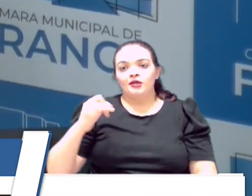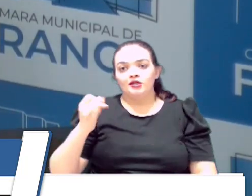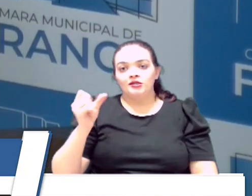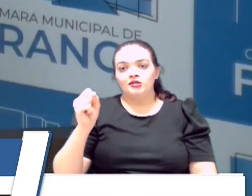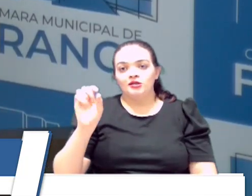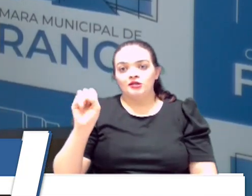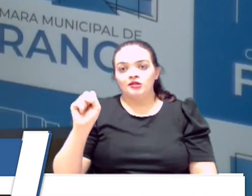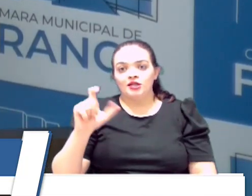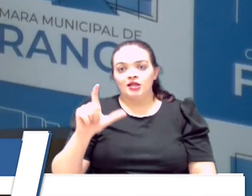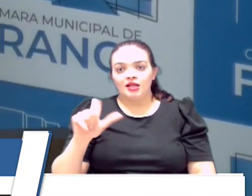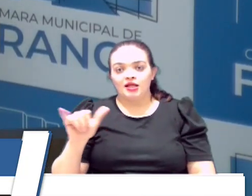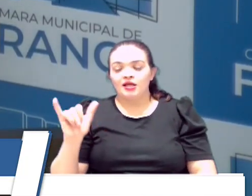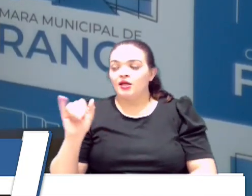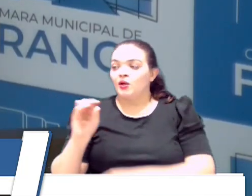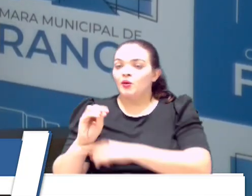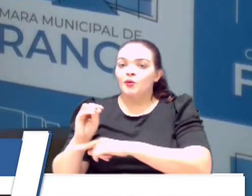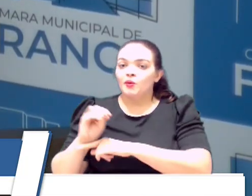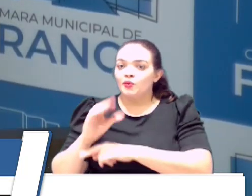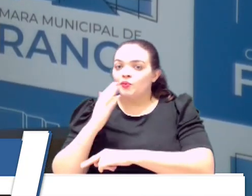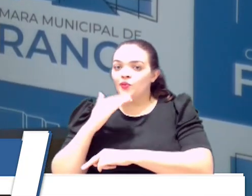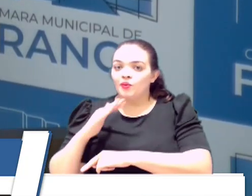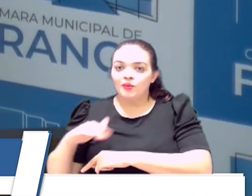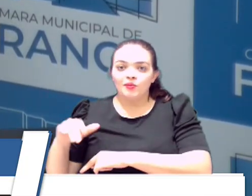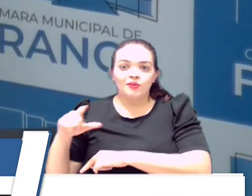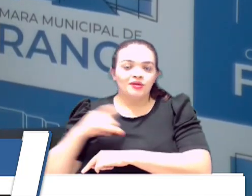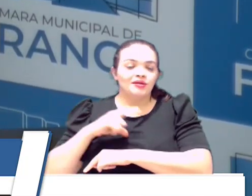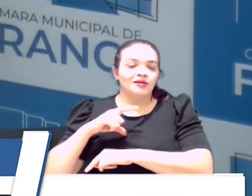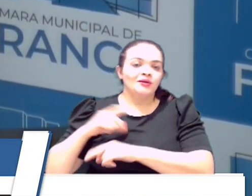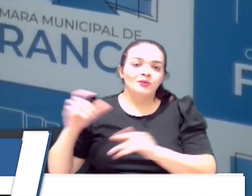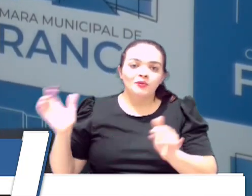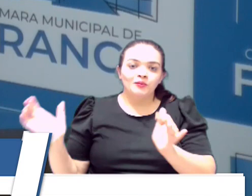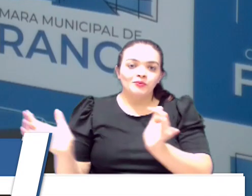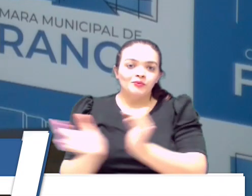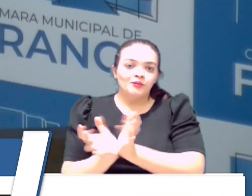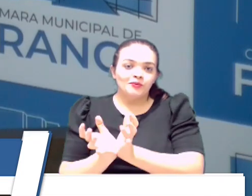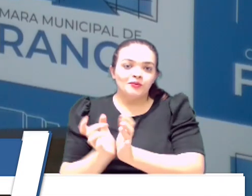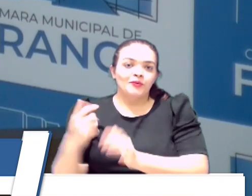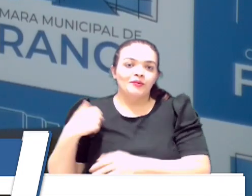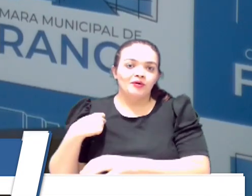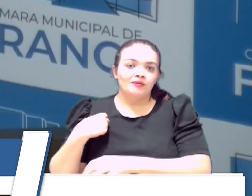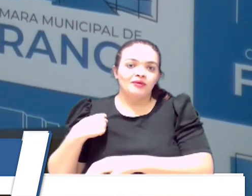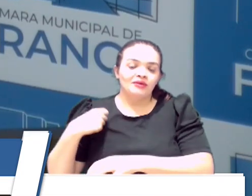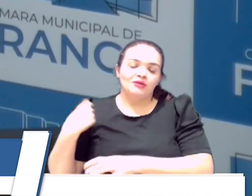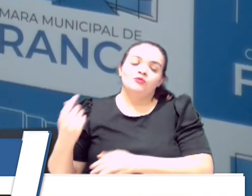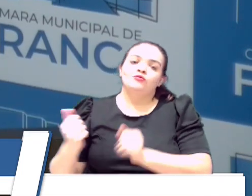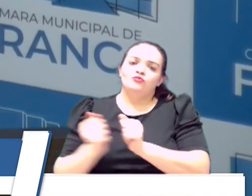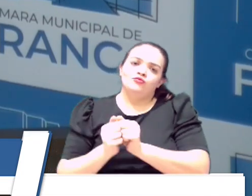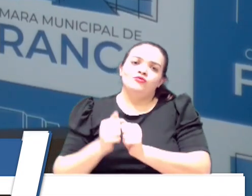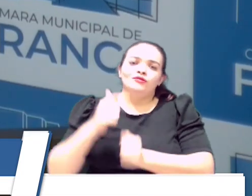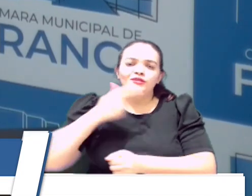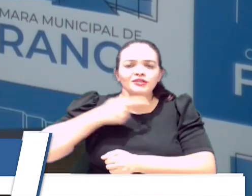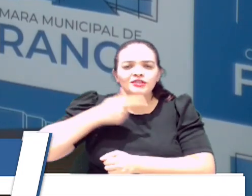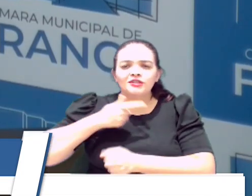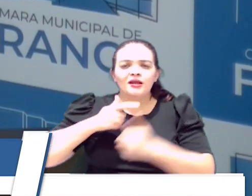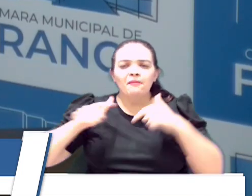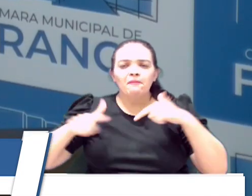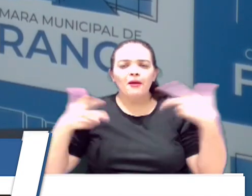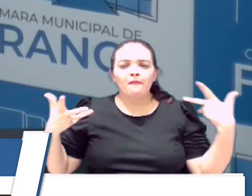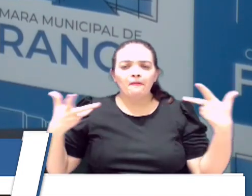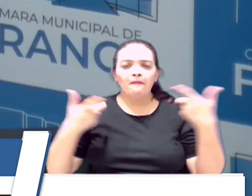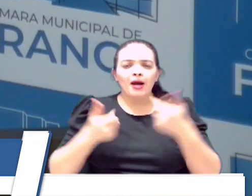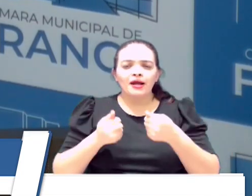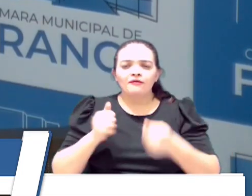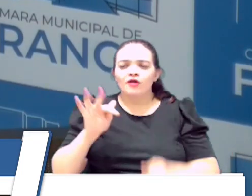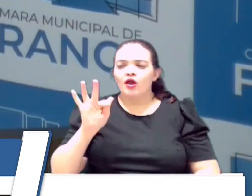das nossas crianças, está lá trabalhando, e toda a equipe. Eu estive lá, Gilson, trabalho fantástico, a Flor da